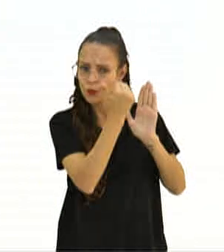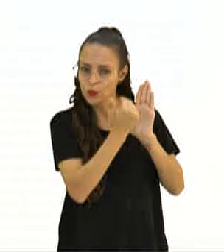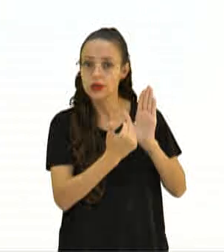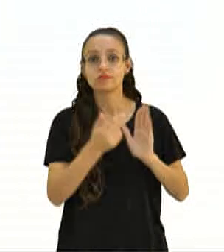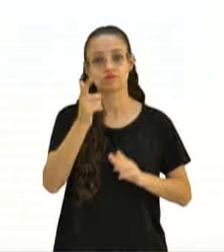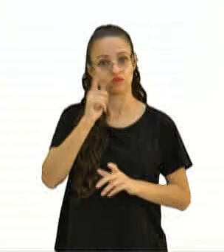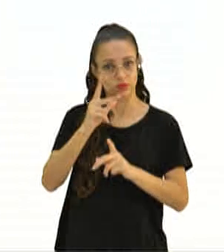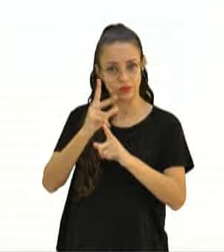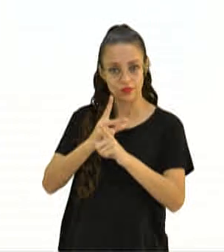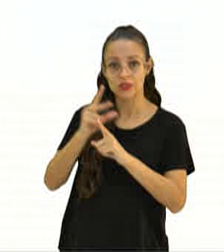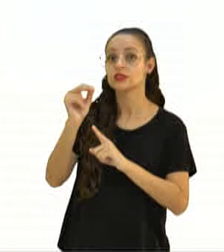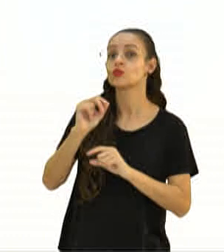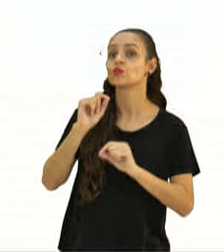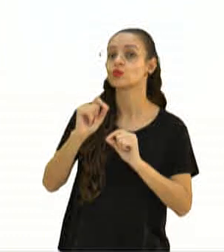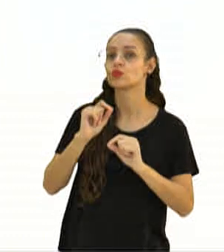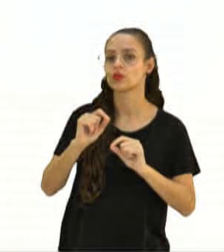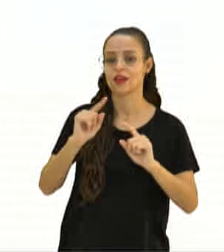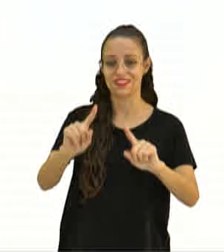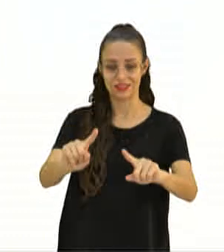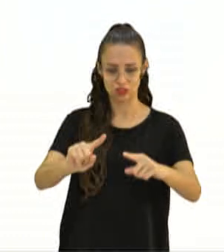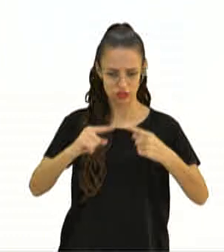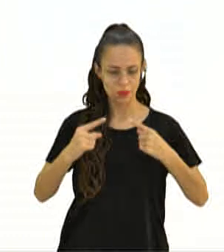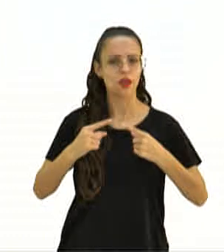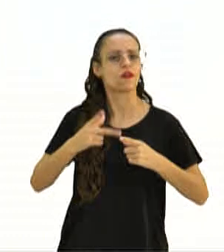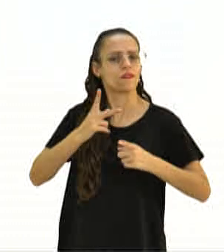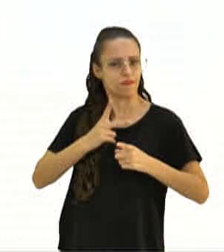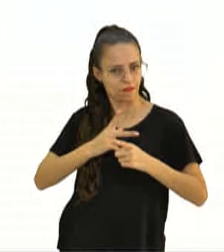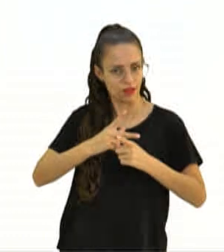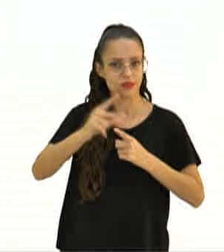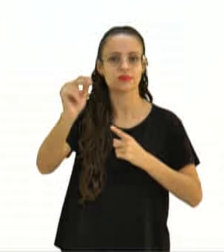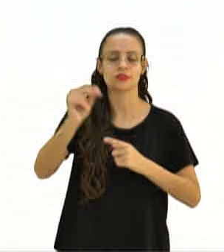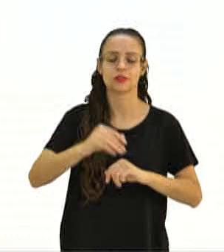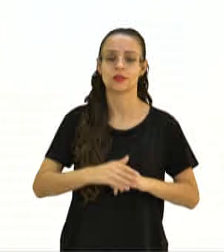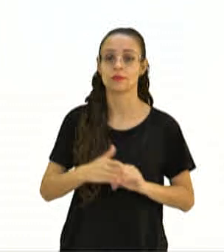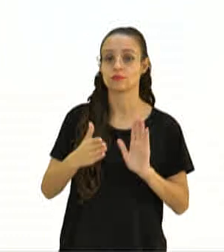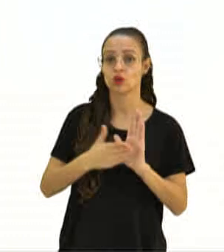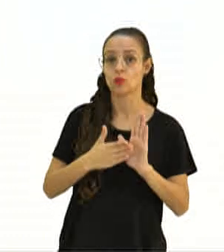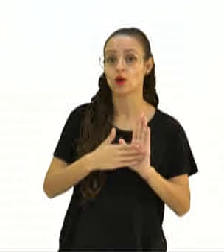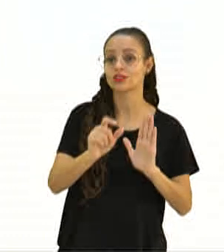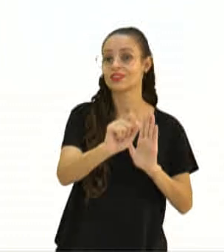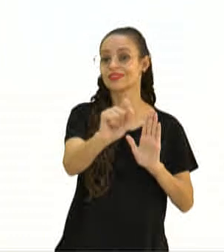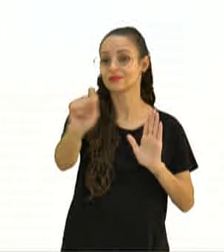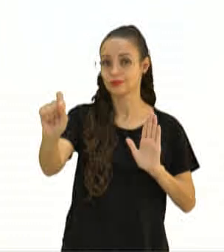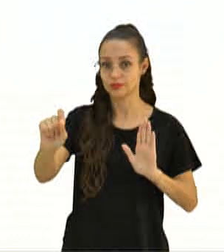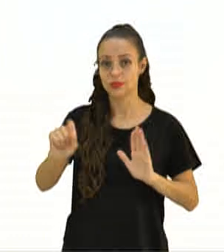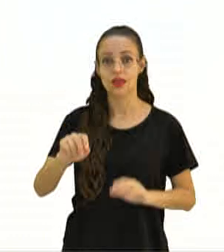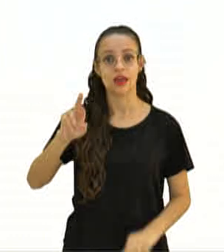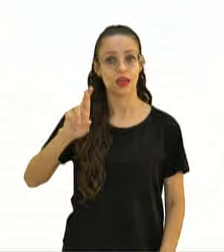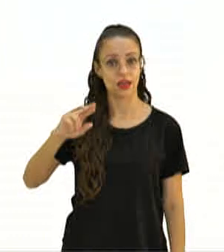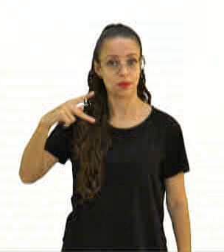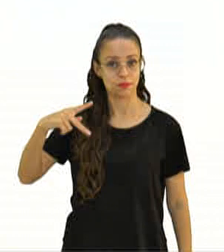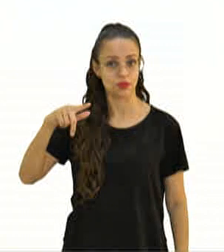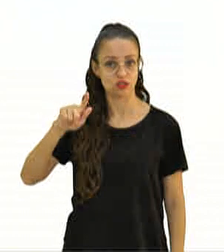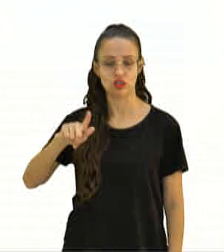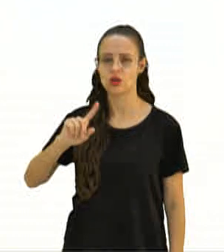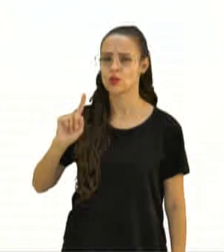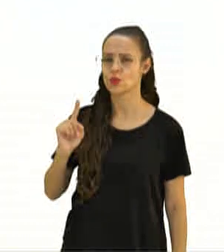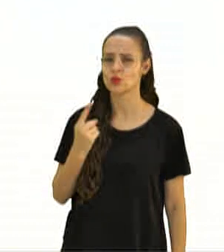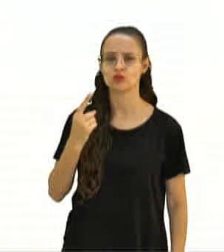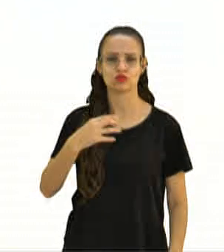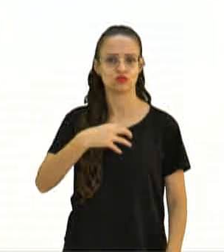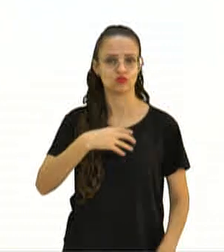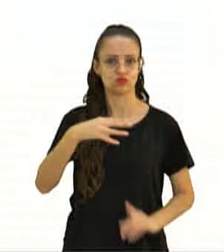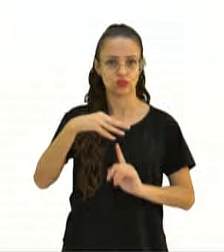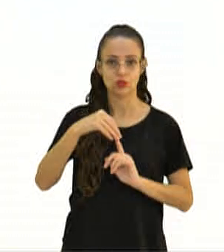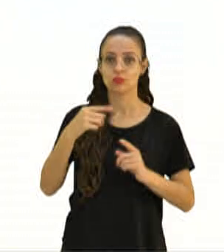você precisa vencer desafios impostos por seus adversários. Cada partida de RPG é única, já que